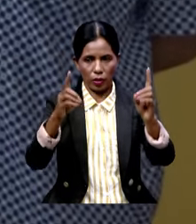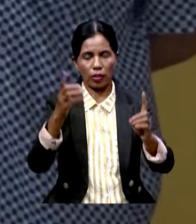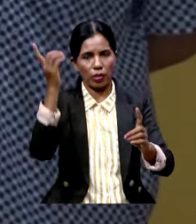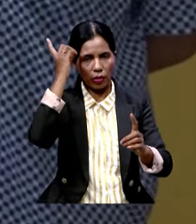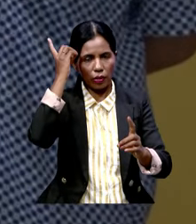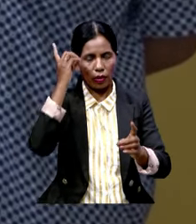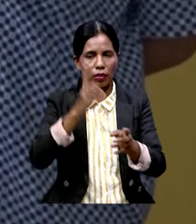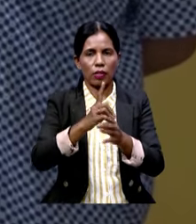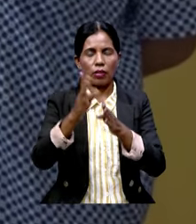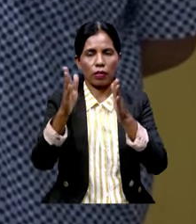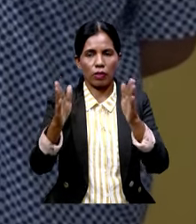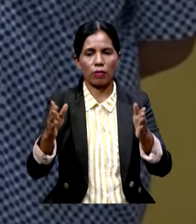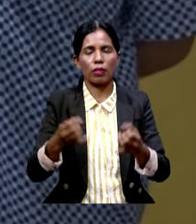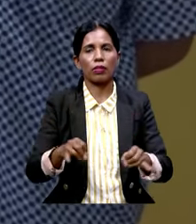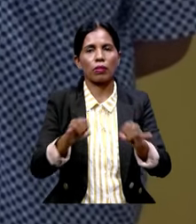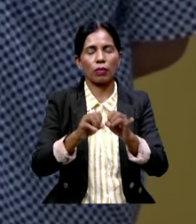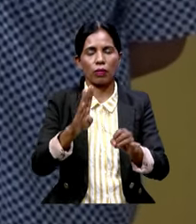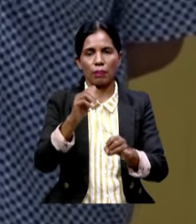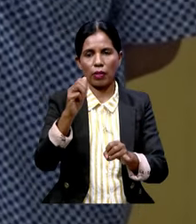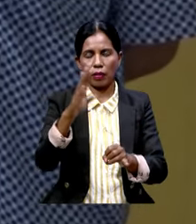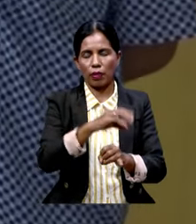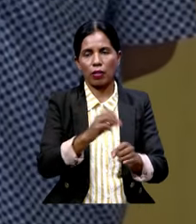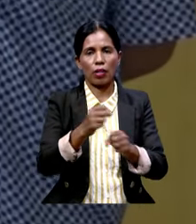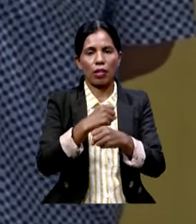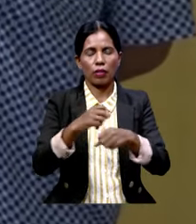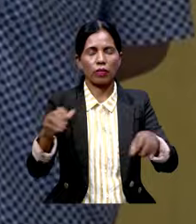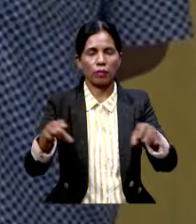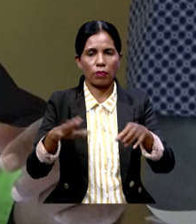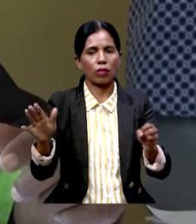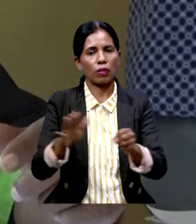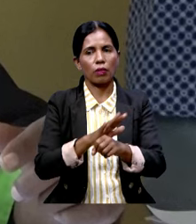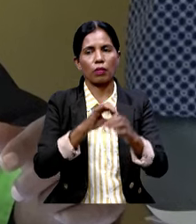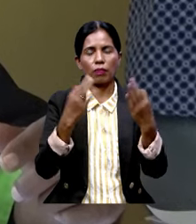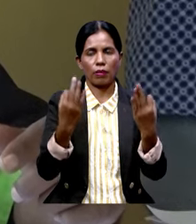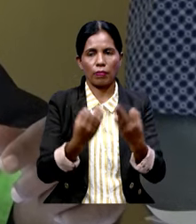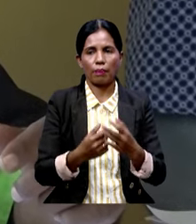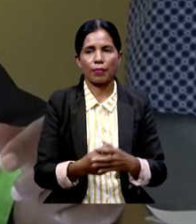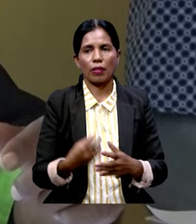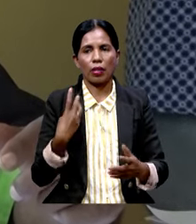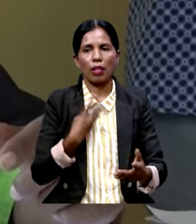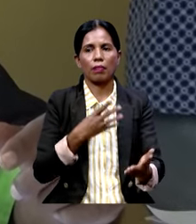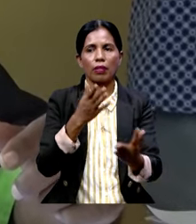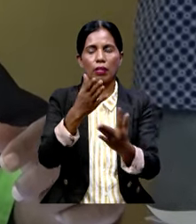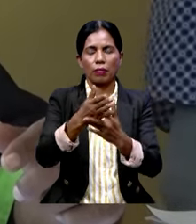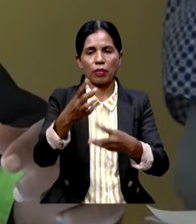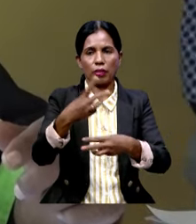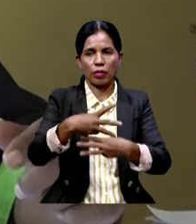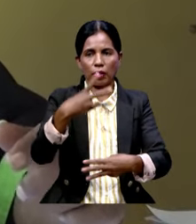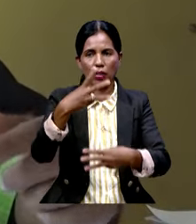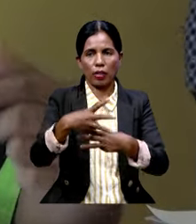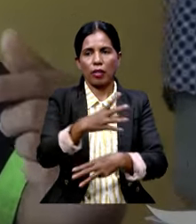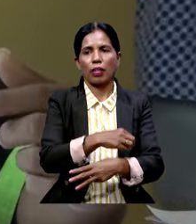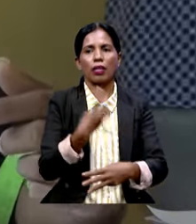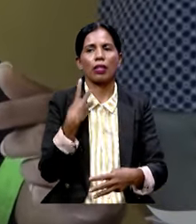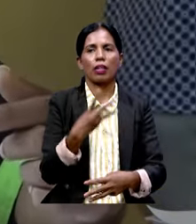desconfia Diretor Executivo Instituto Bambu rala o serviço na kon ho sistema familiarismo. Livro tanda tama husi ora matan zanela nian. Tama zanela.